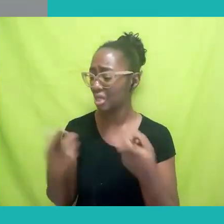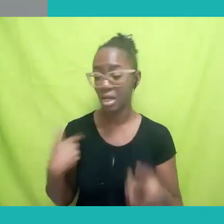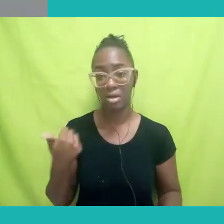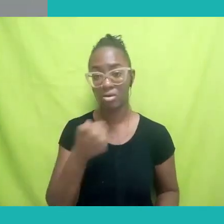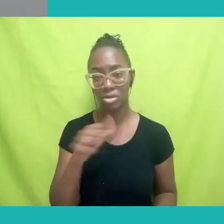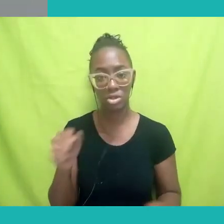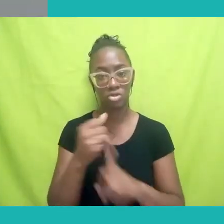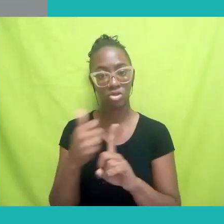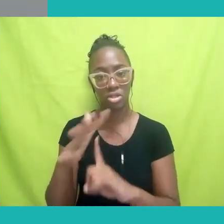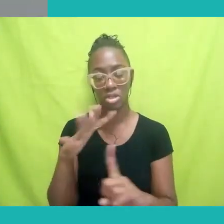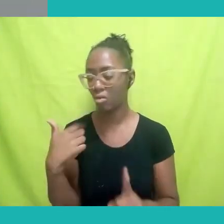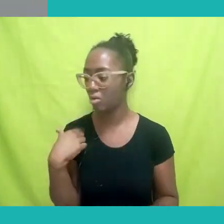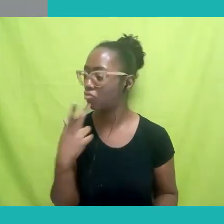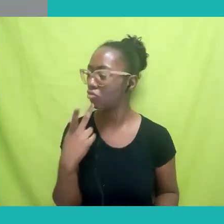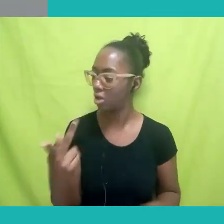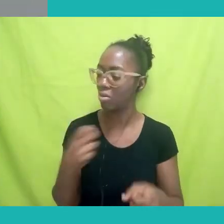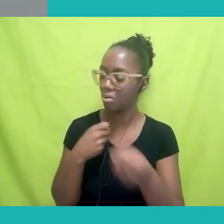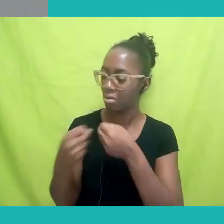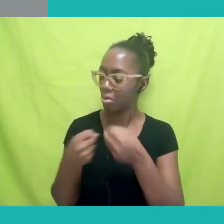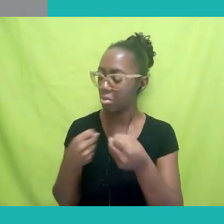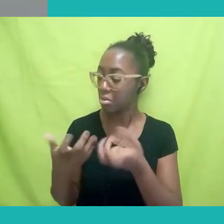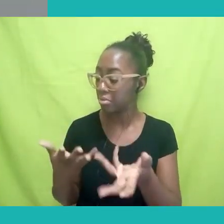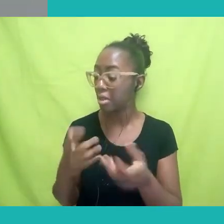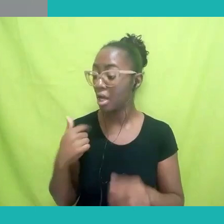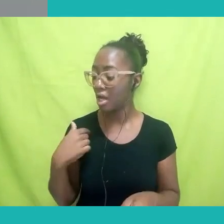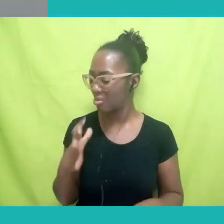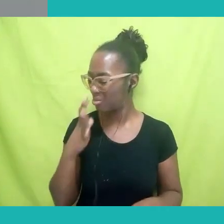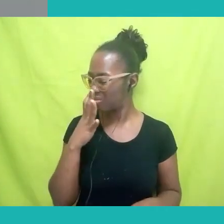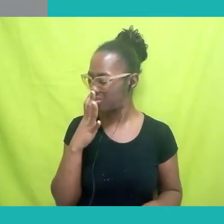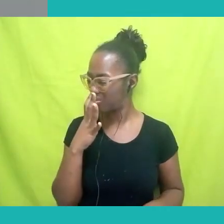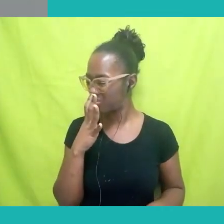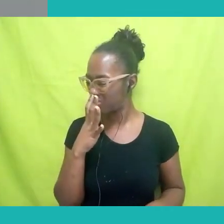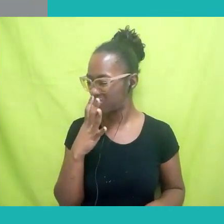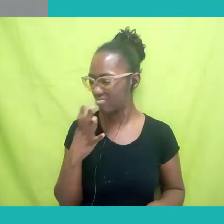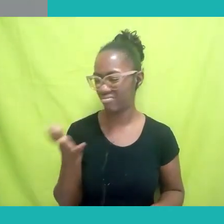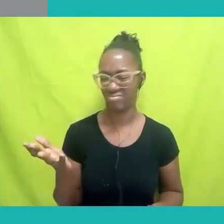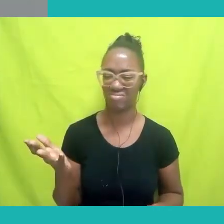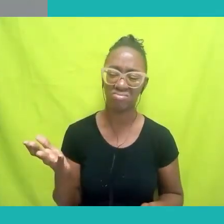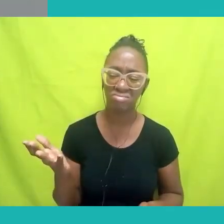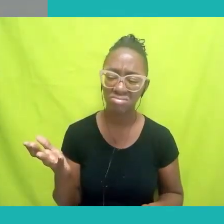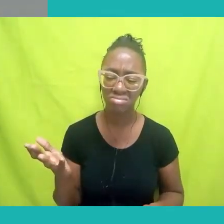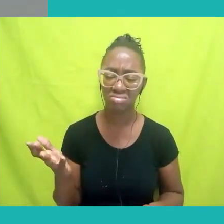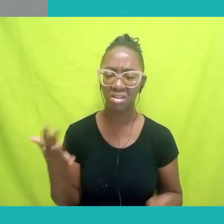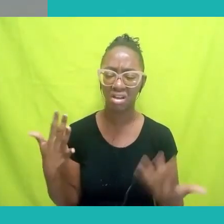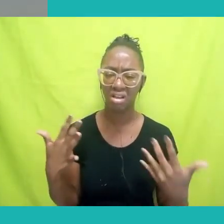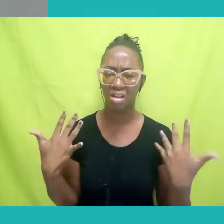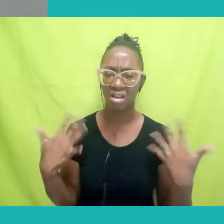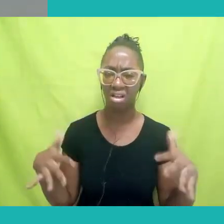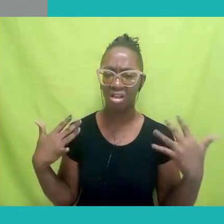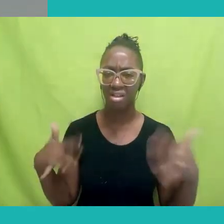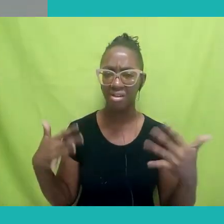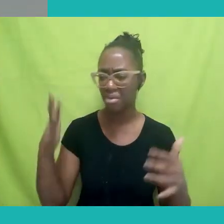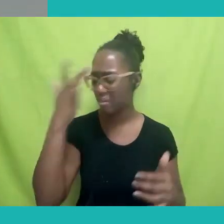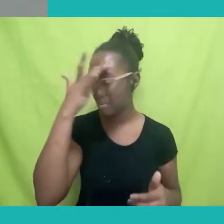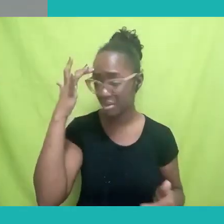estou ali atendendo, né? E me deparo com essas situações, né? Eu fico pensando, puxa vida, né? É uma pessoa que